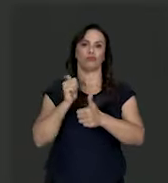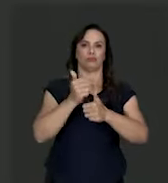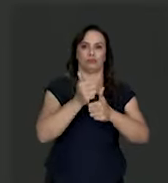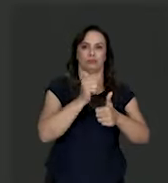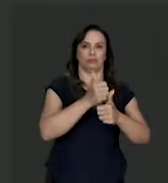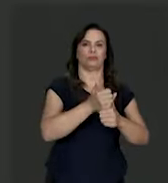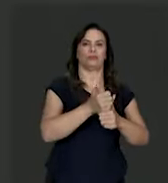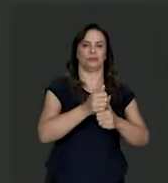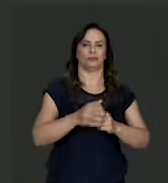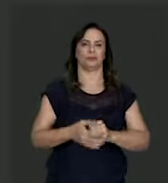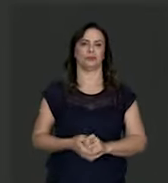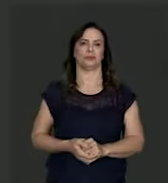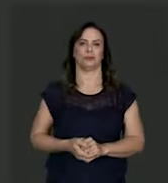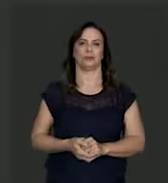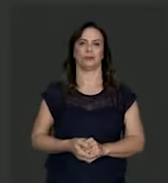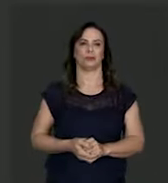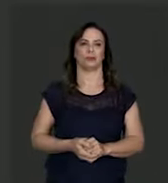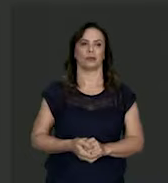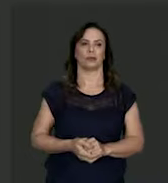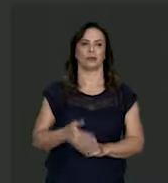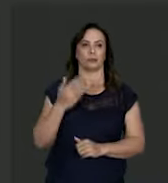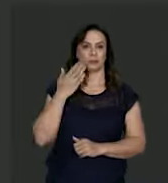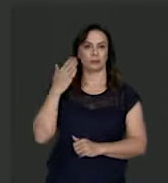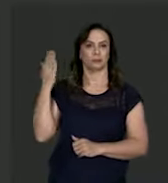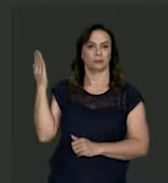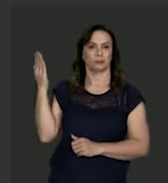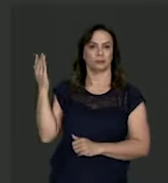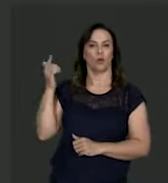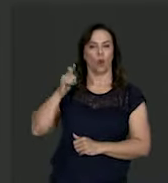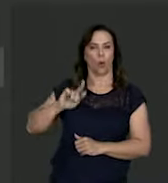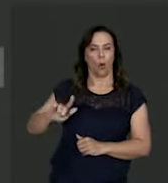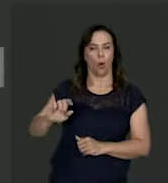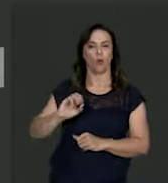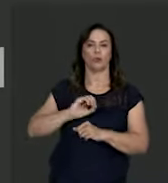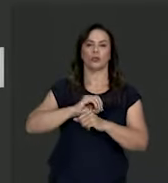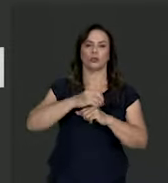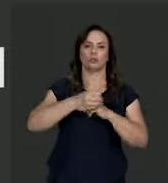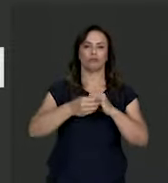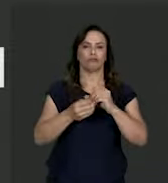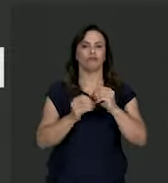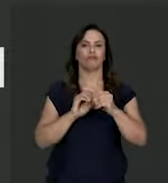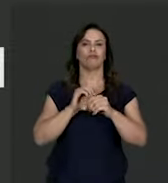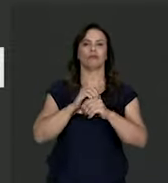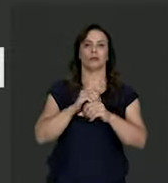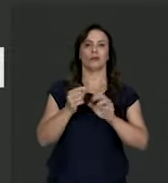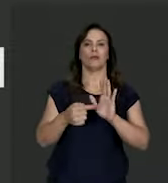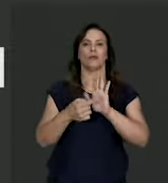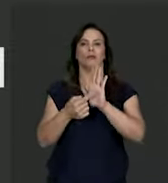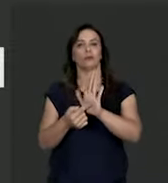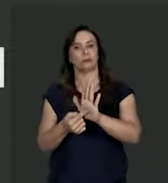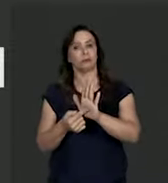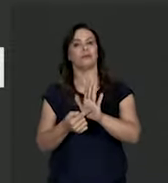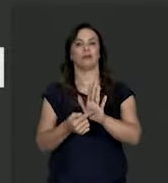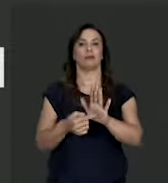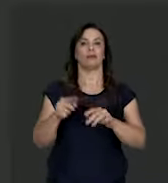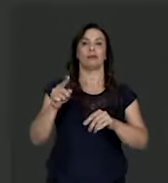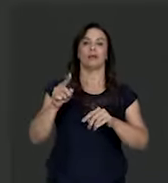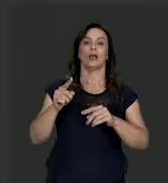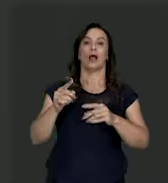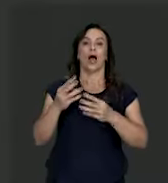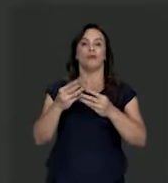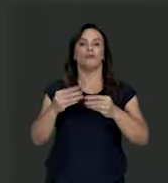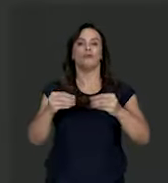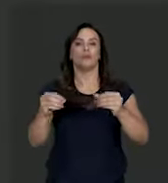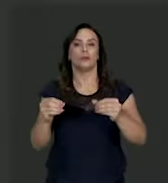trouxe aqui mais duas outras moléculas só para ilustrar as substâncias do grupo funcional